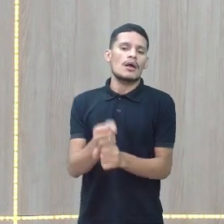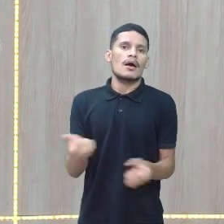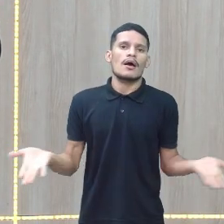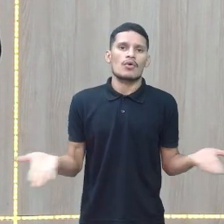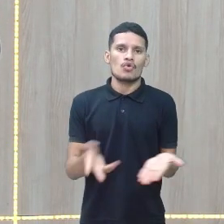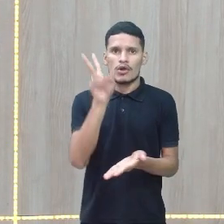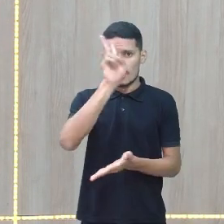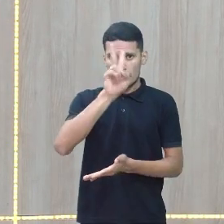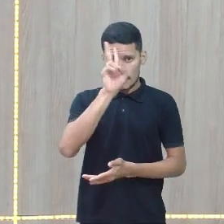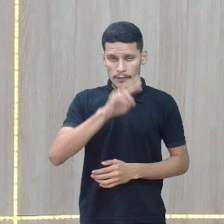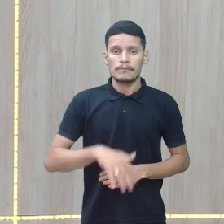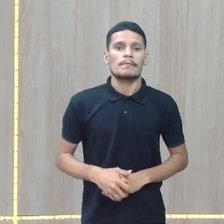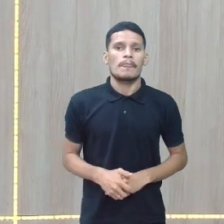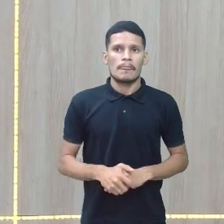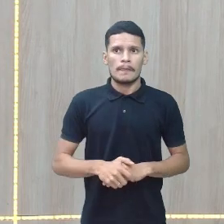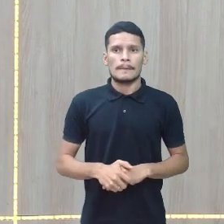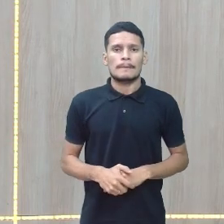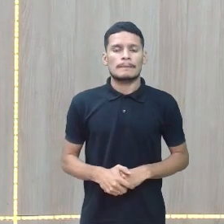partir de agora.